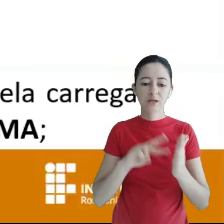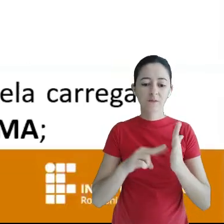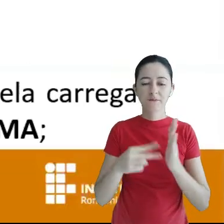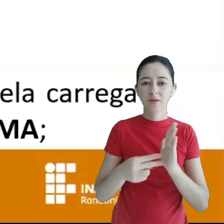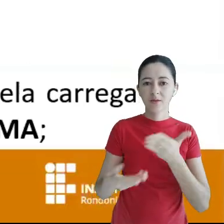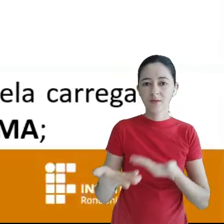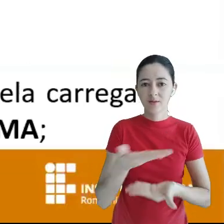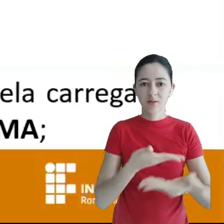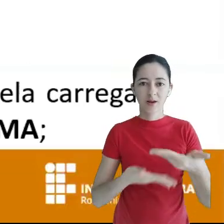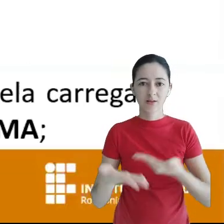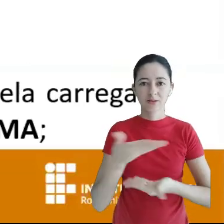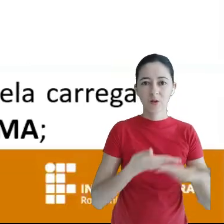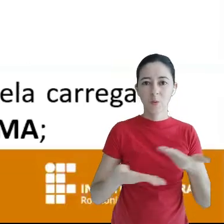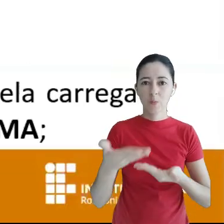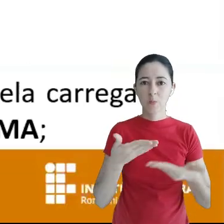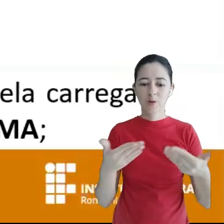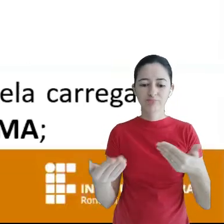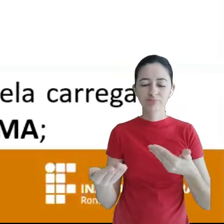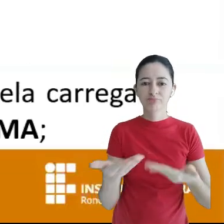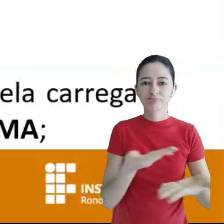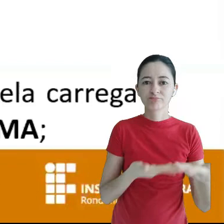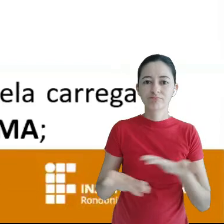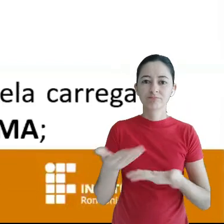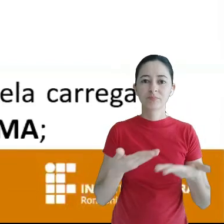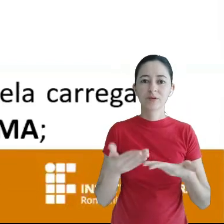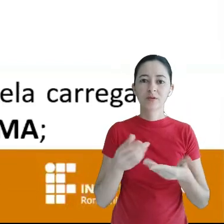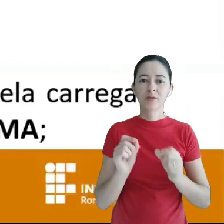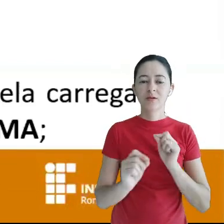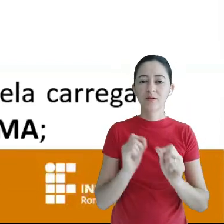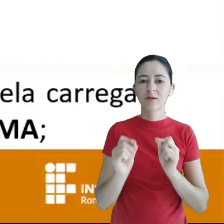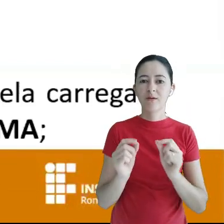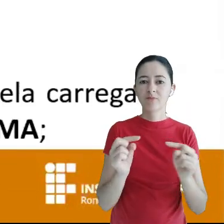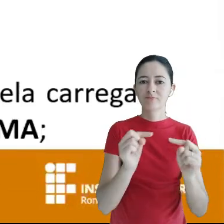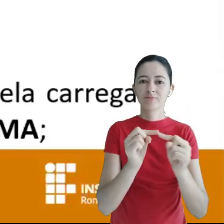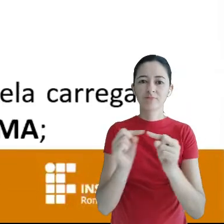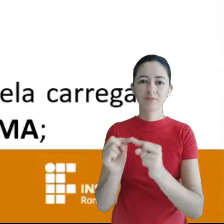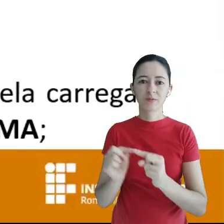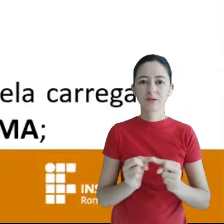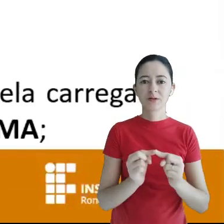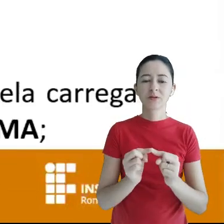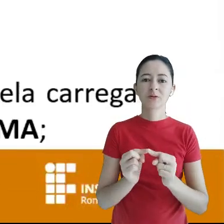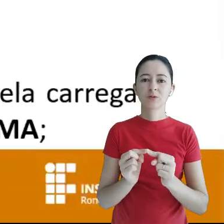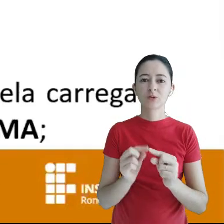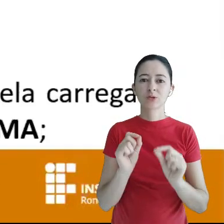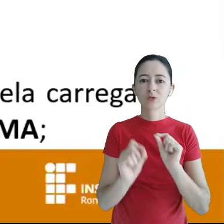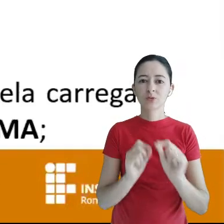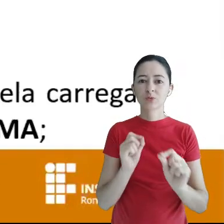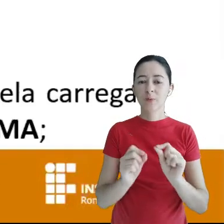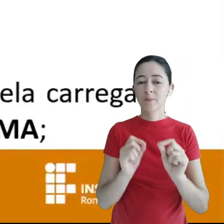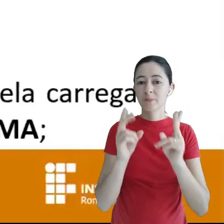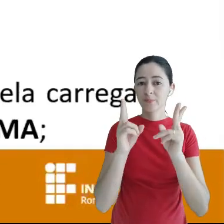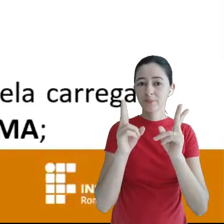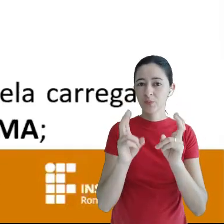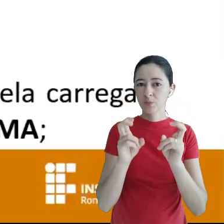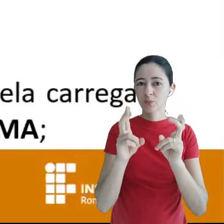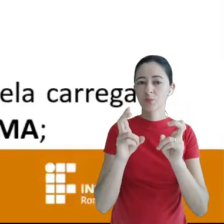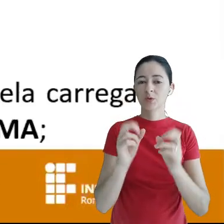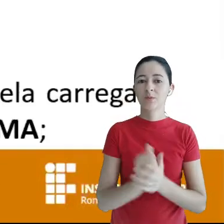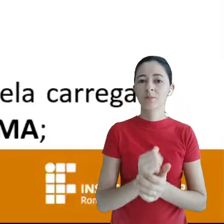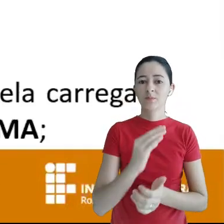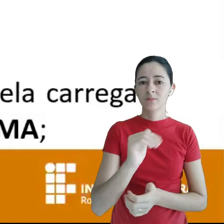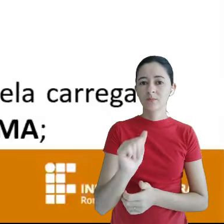entre as duas entidades. Tá? A cardinalidade é, de longe, é um assunto